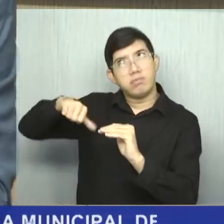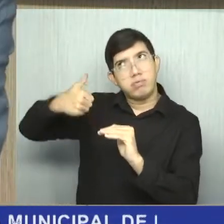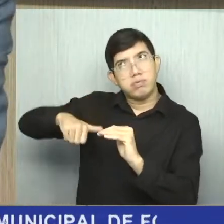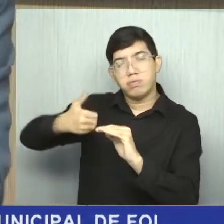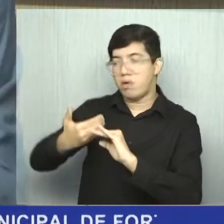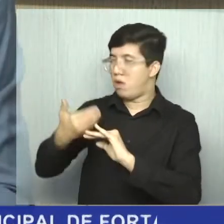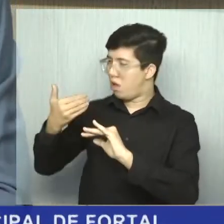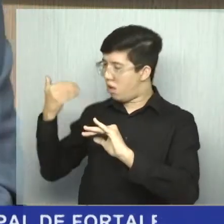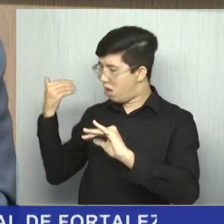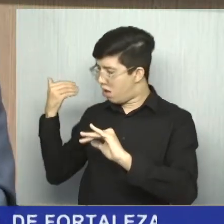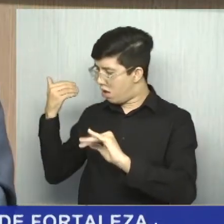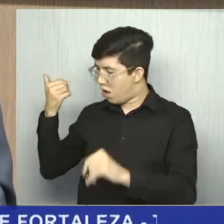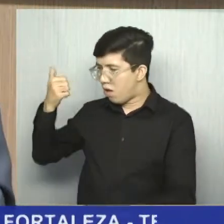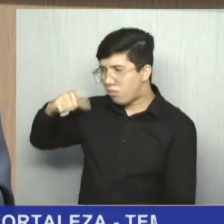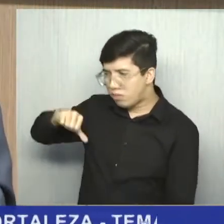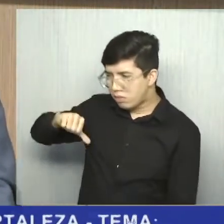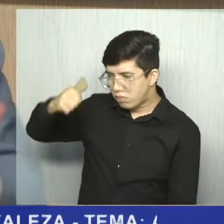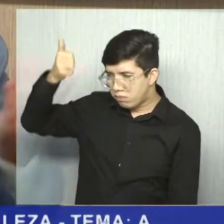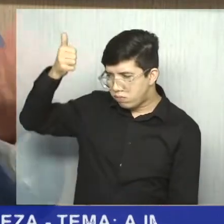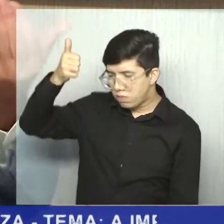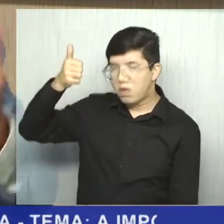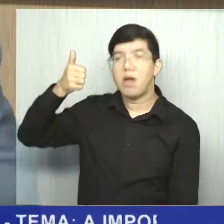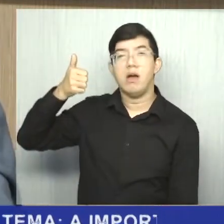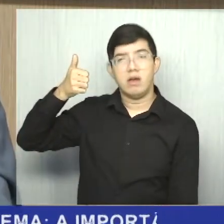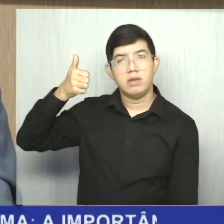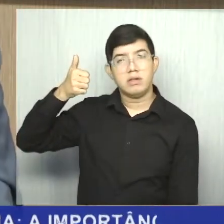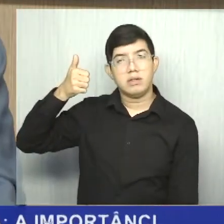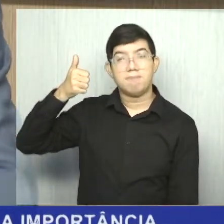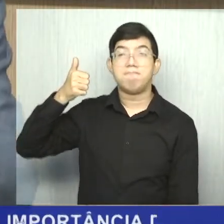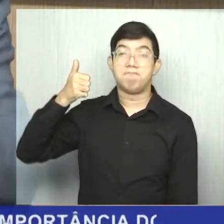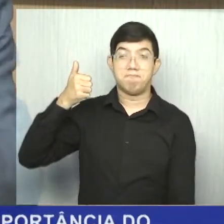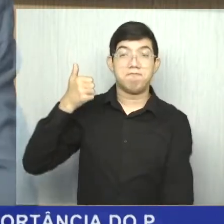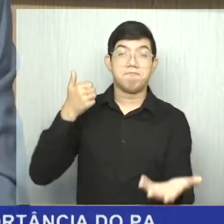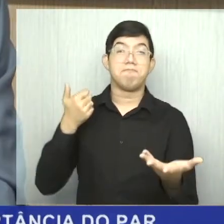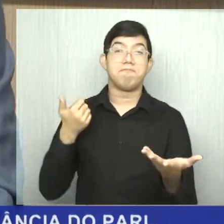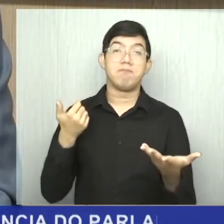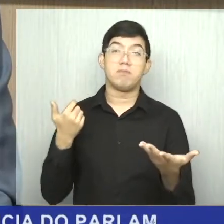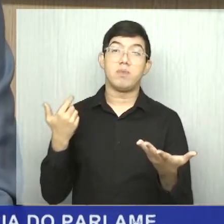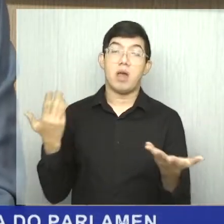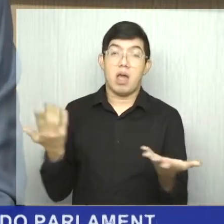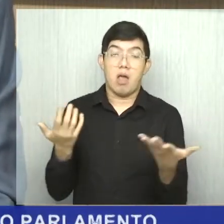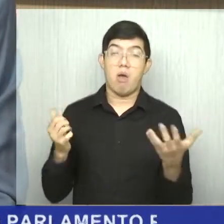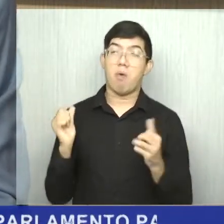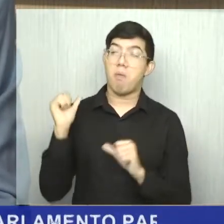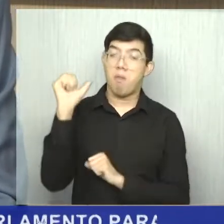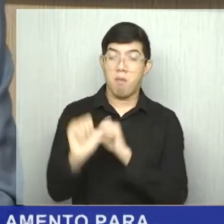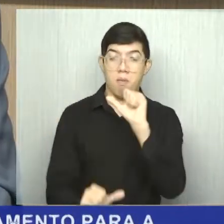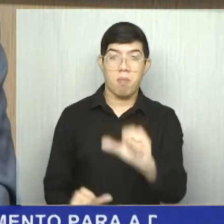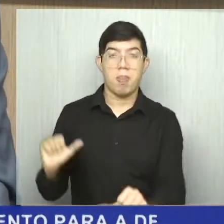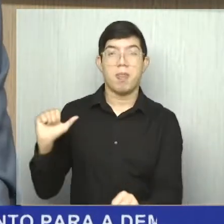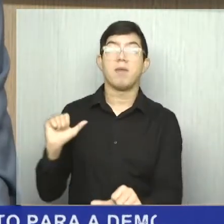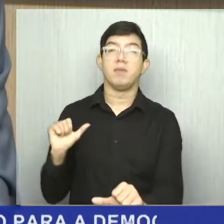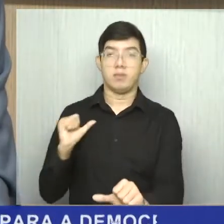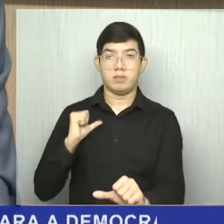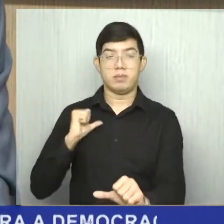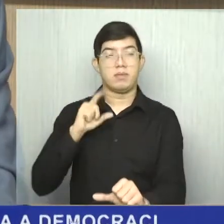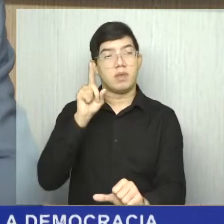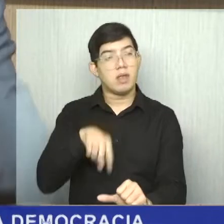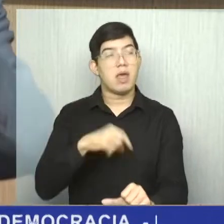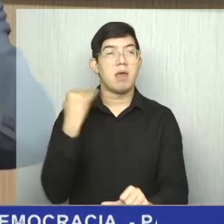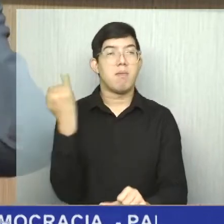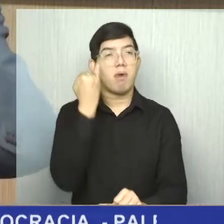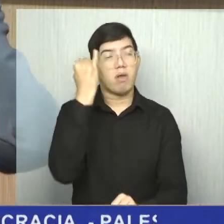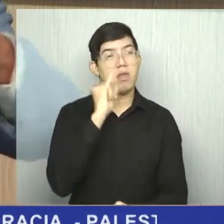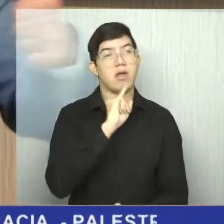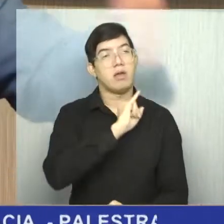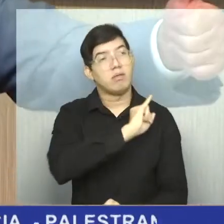E agora, estão melhorando? Não, estão piorando. Essa é a grande tarefa. A insurgência revolucionária do tempo é trocar na cabeça da humanidade a ideia de que